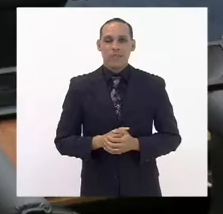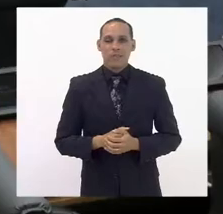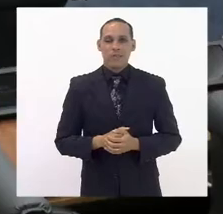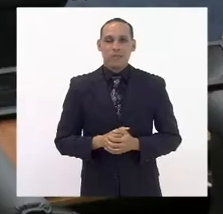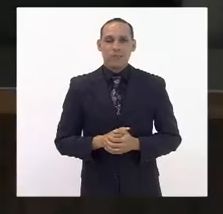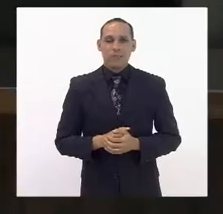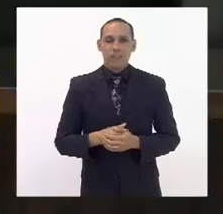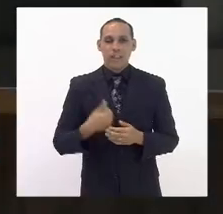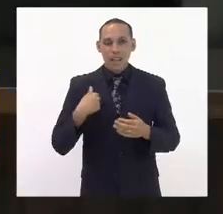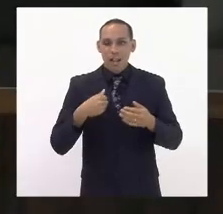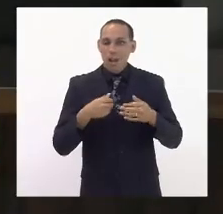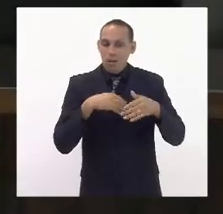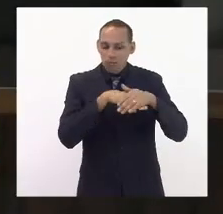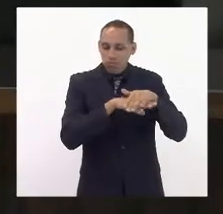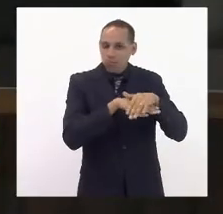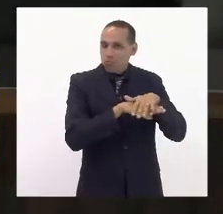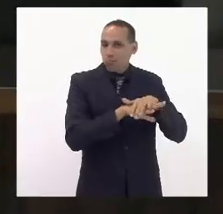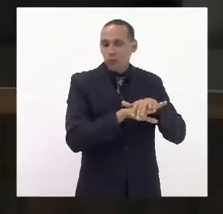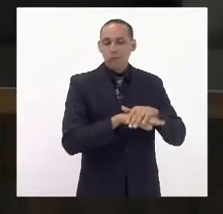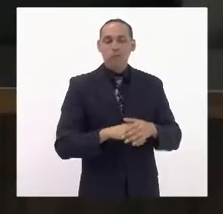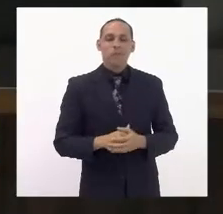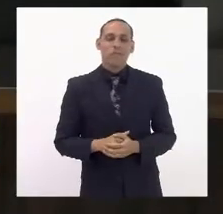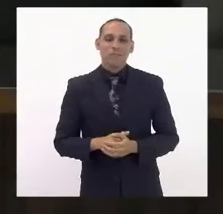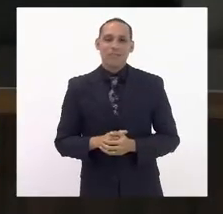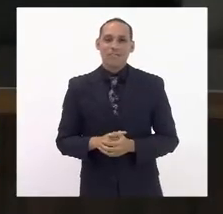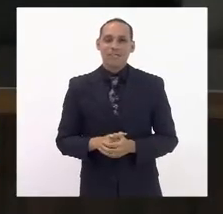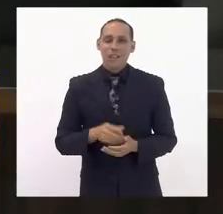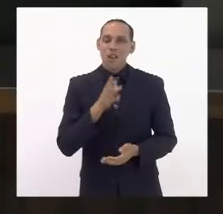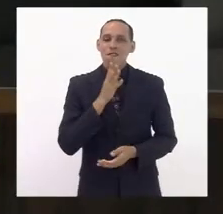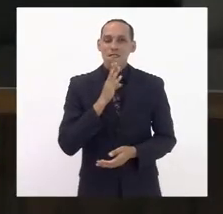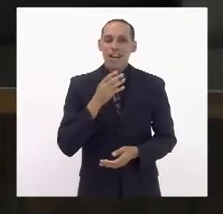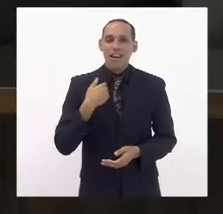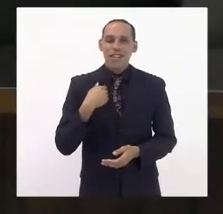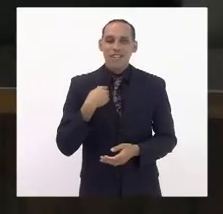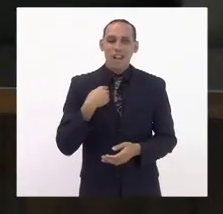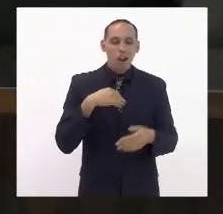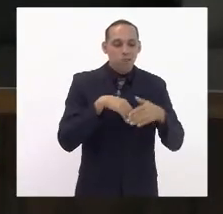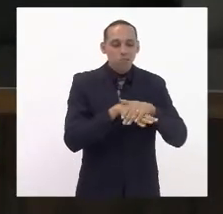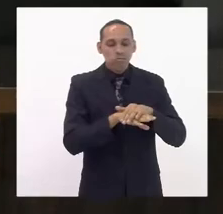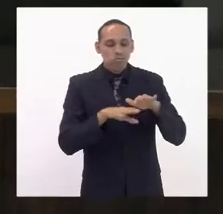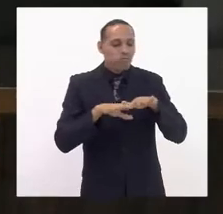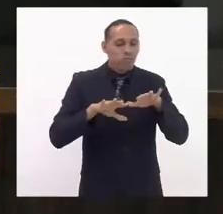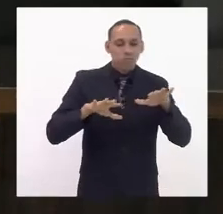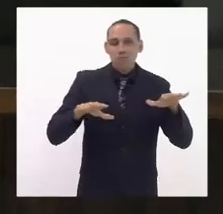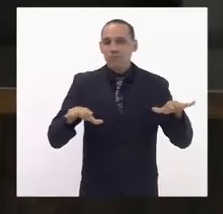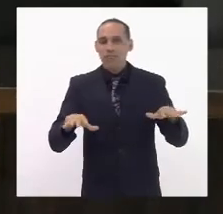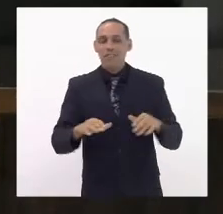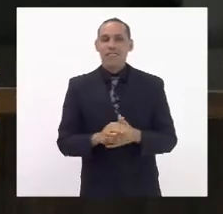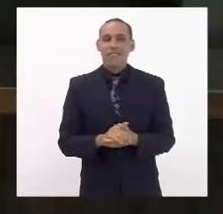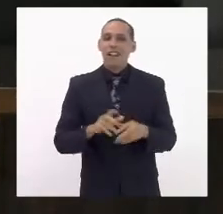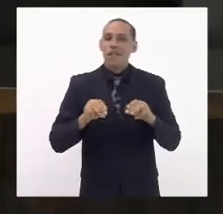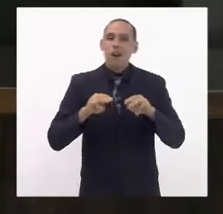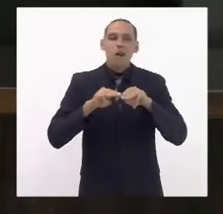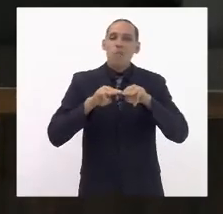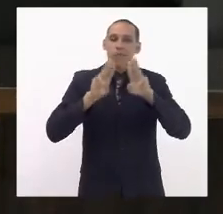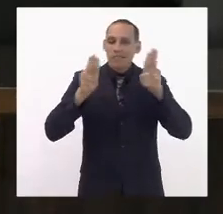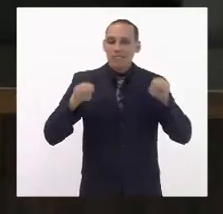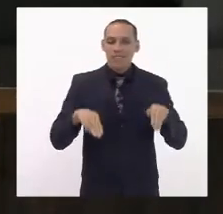Vou juntando as coisas lá. Quem conhece meu gabinete sabe o que eu estou falando. Museu.